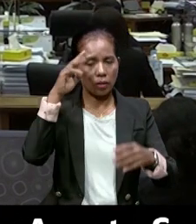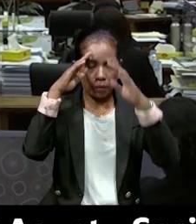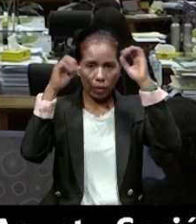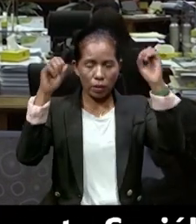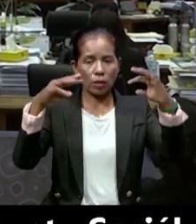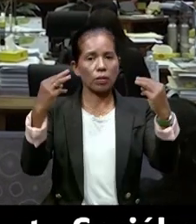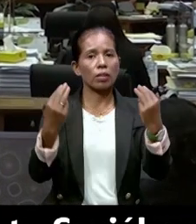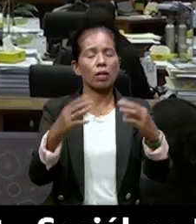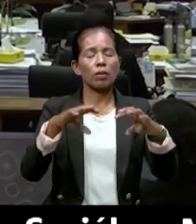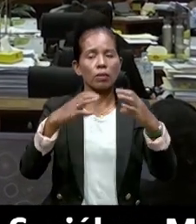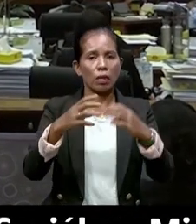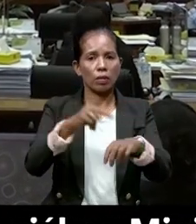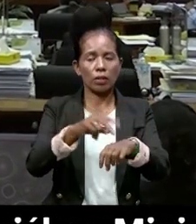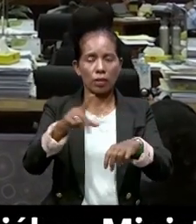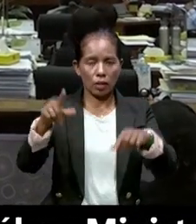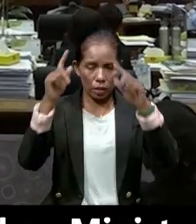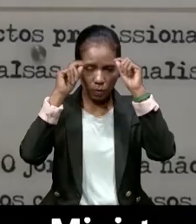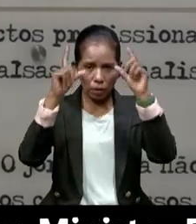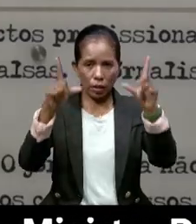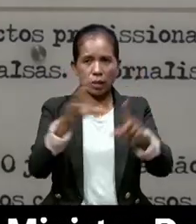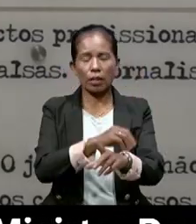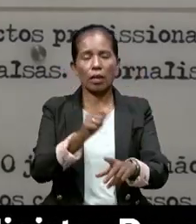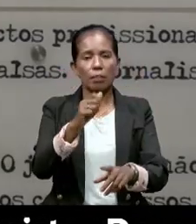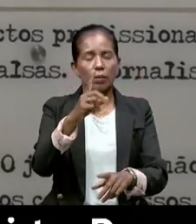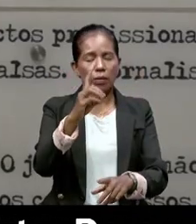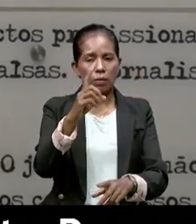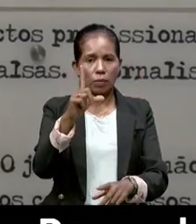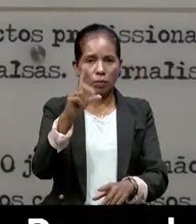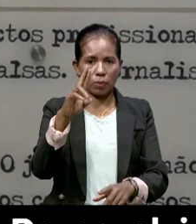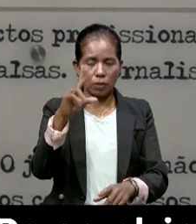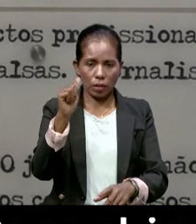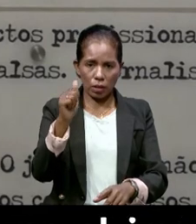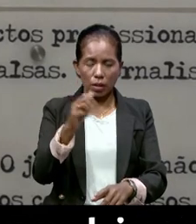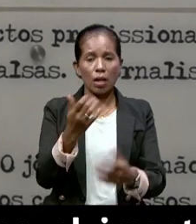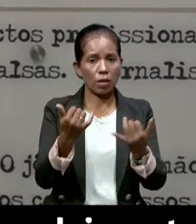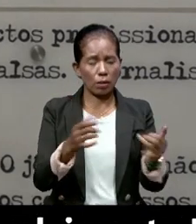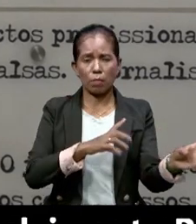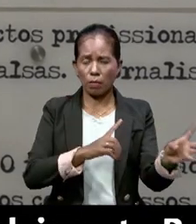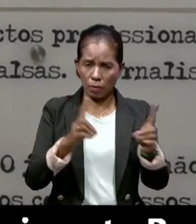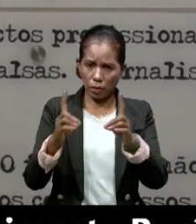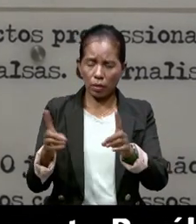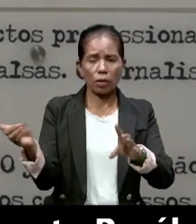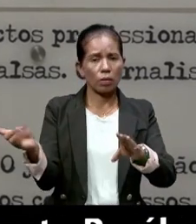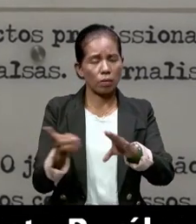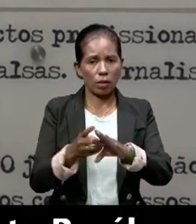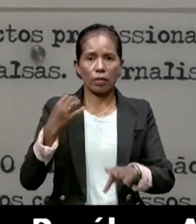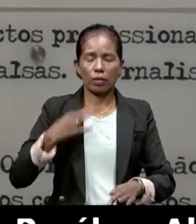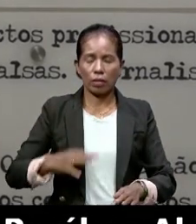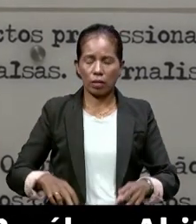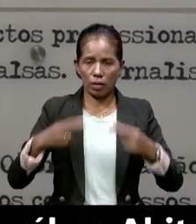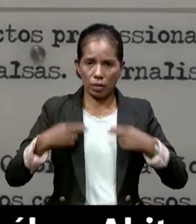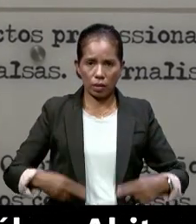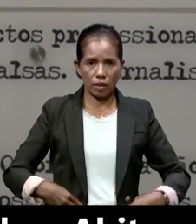Nacional Islâmico Timor-Leste, Abdullah Inácio Antônio Soares Hateten, durante ne implementação documento Fraternidade Humana